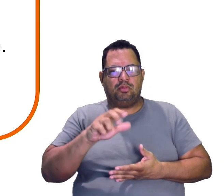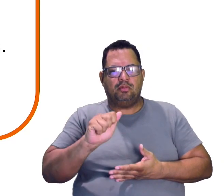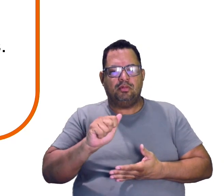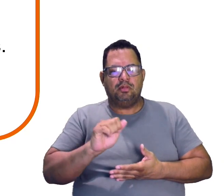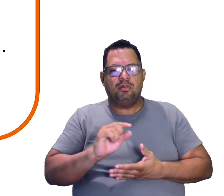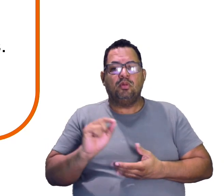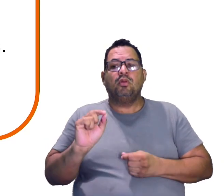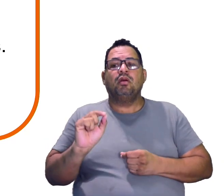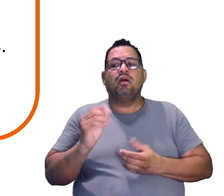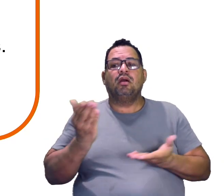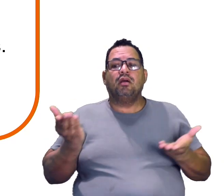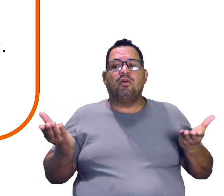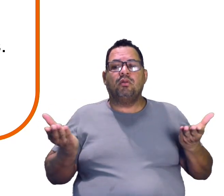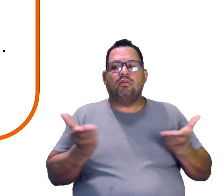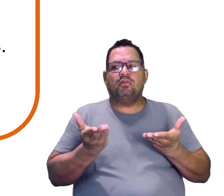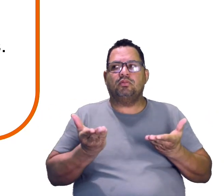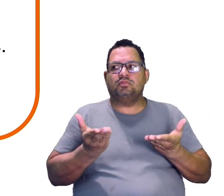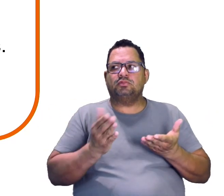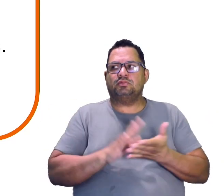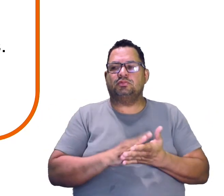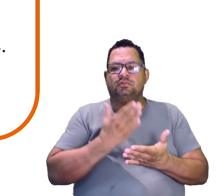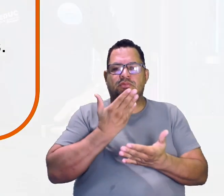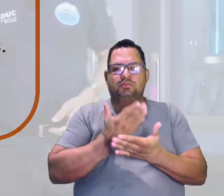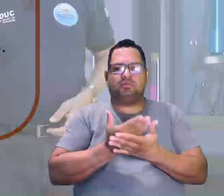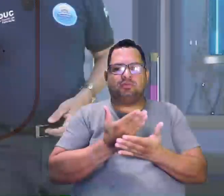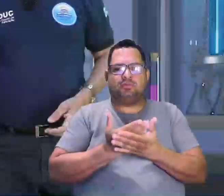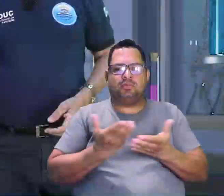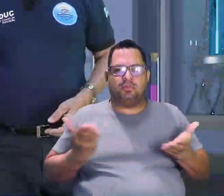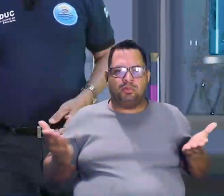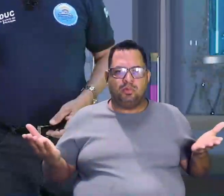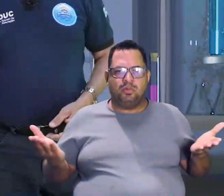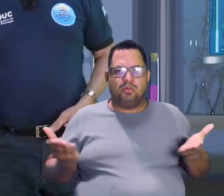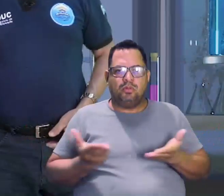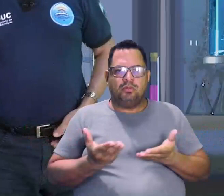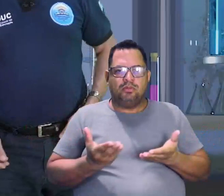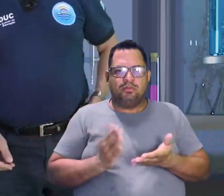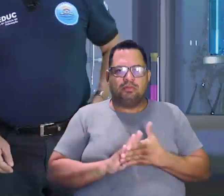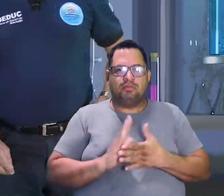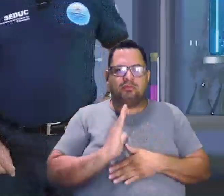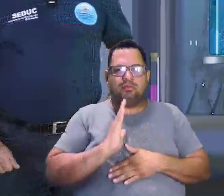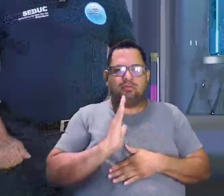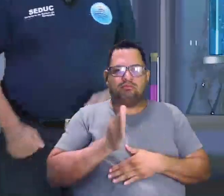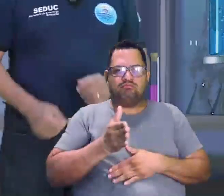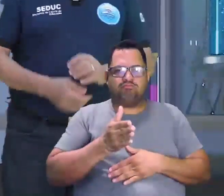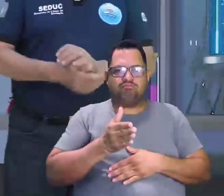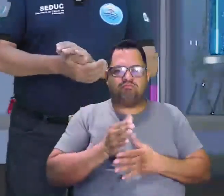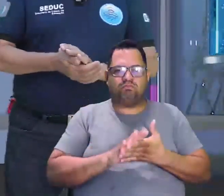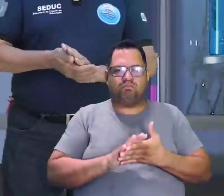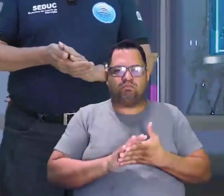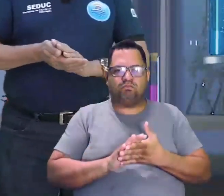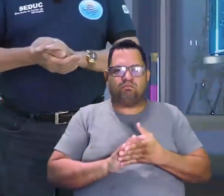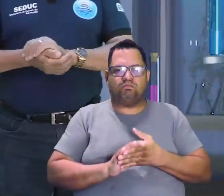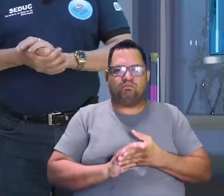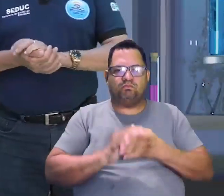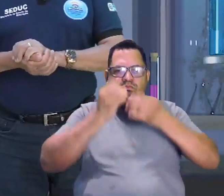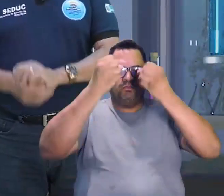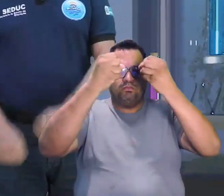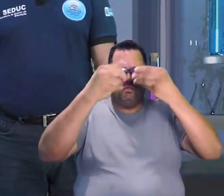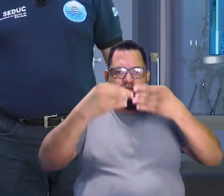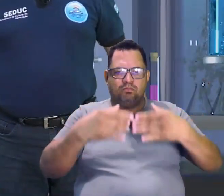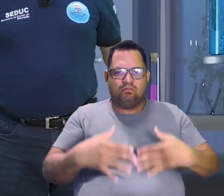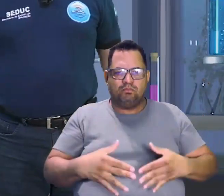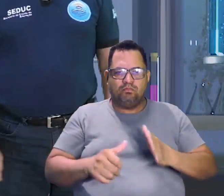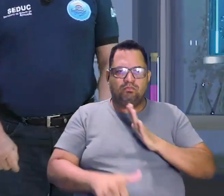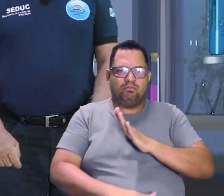que será apresentado? Na aula de hoje, galerinha, nós já vamos estar trabalhando os nossos